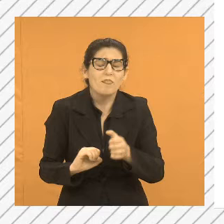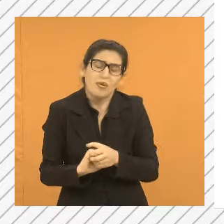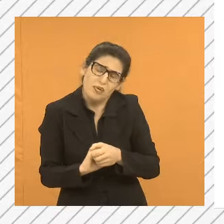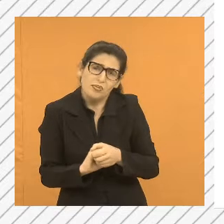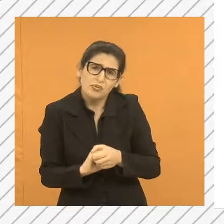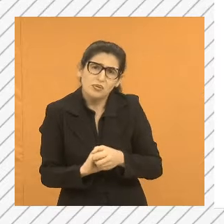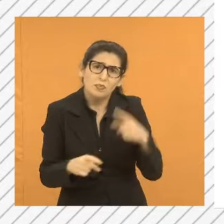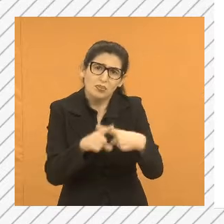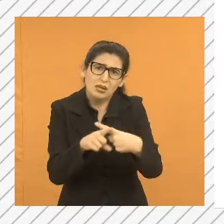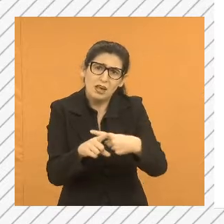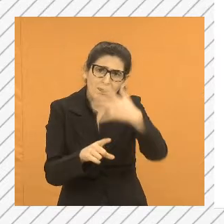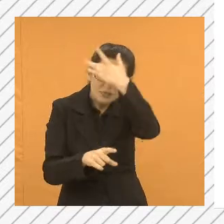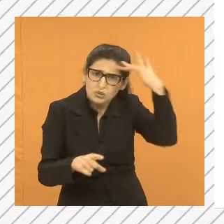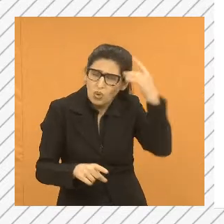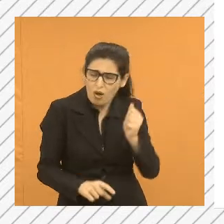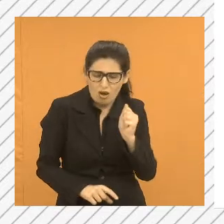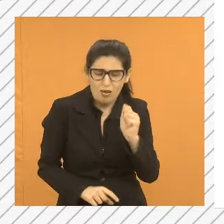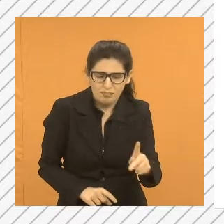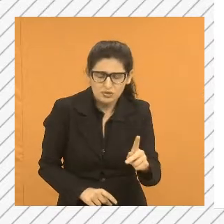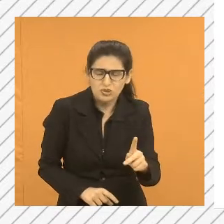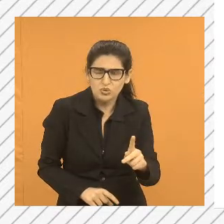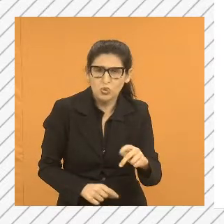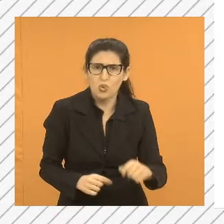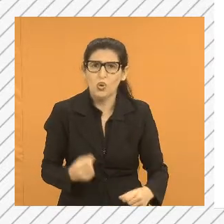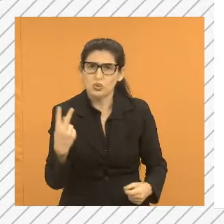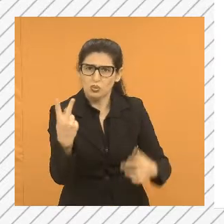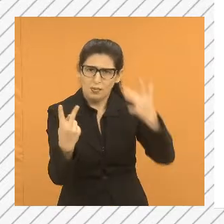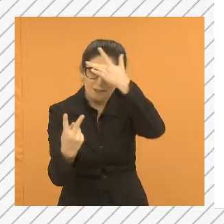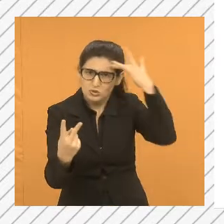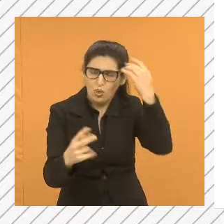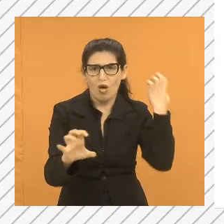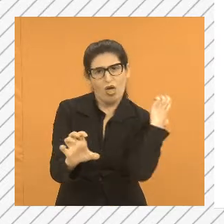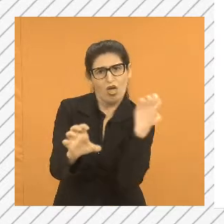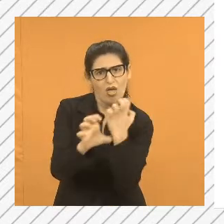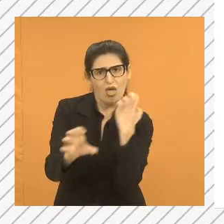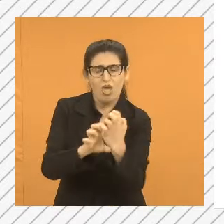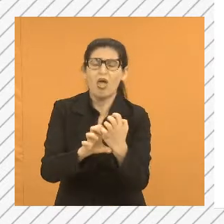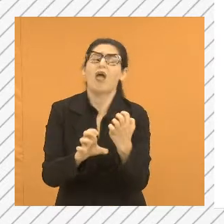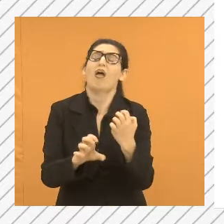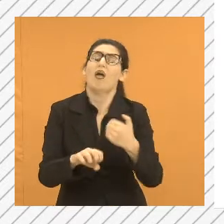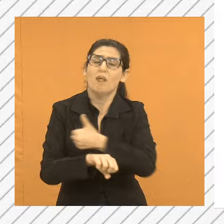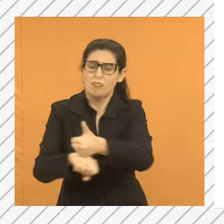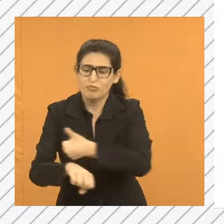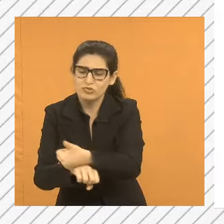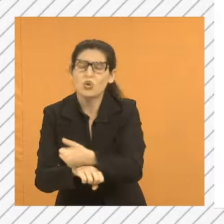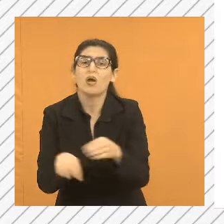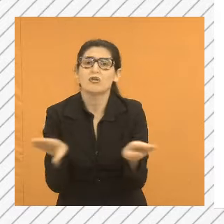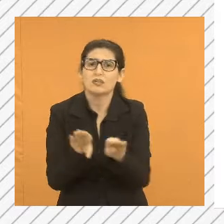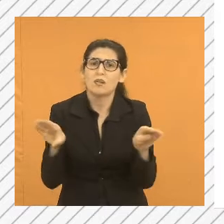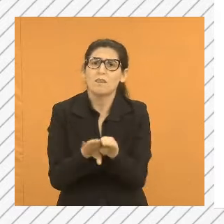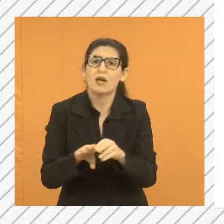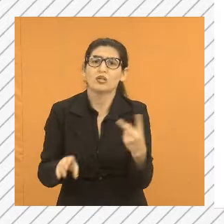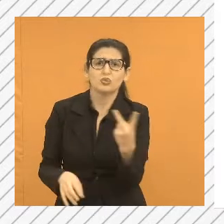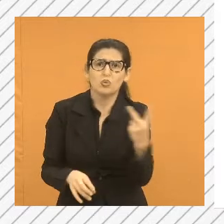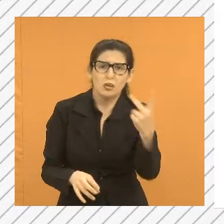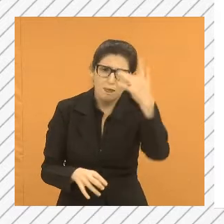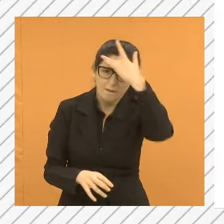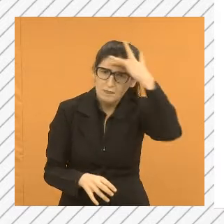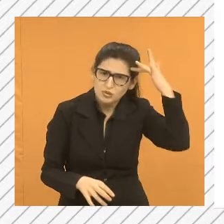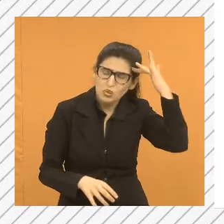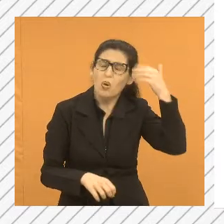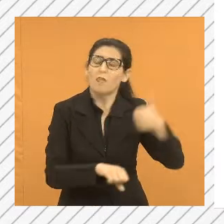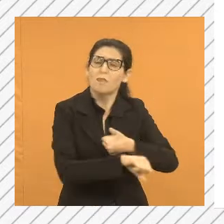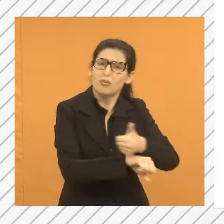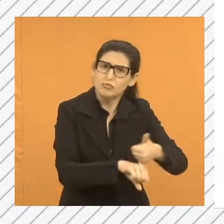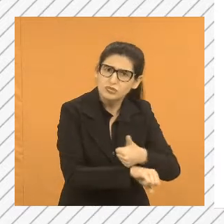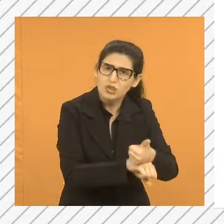da aposentadoria de 2 colegas engenheiros, do afastamento de 2